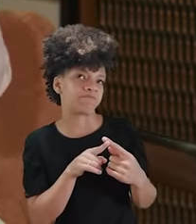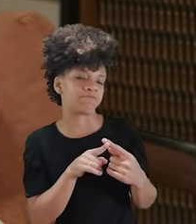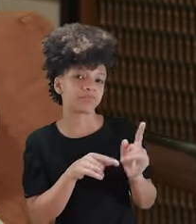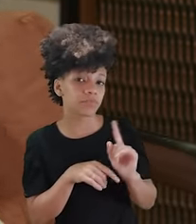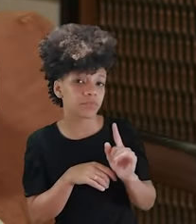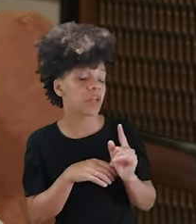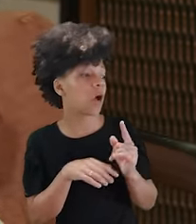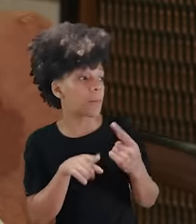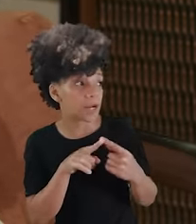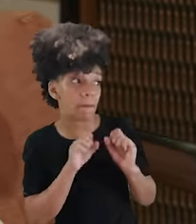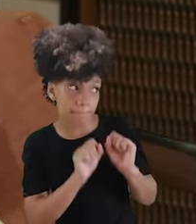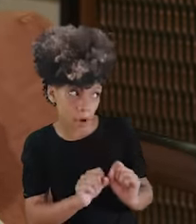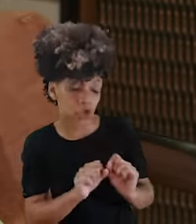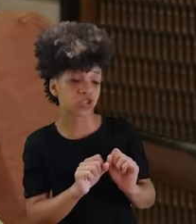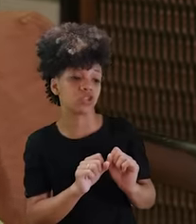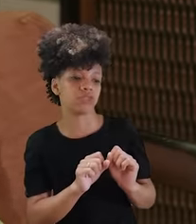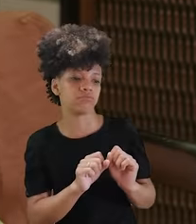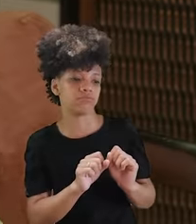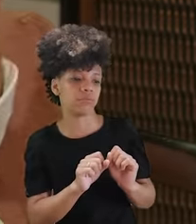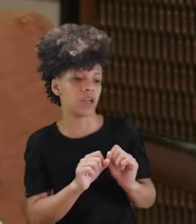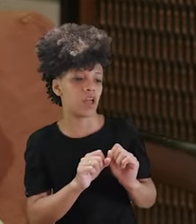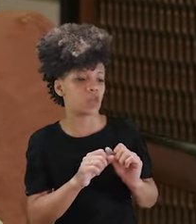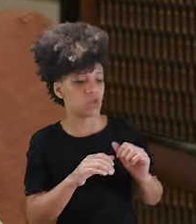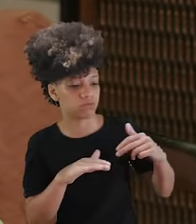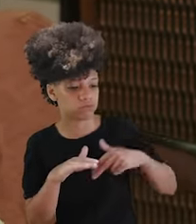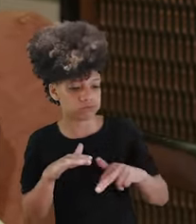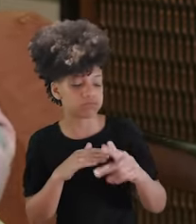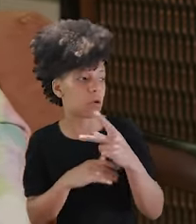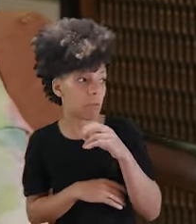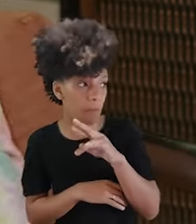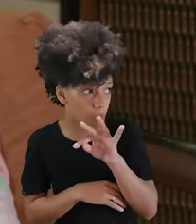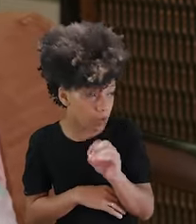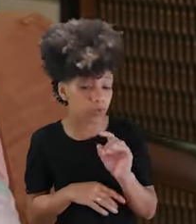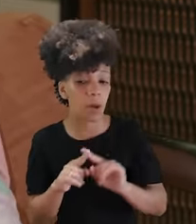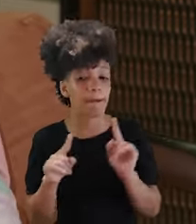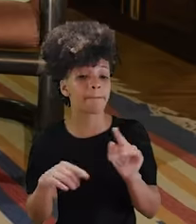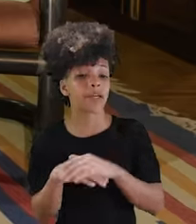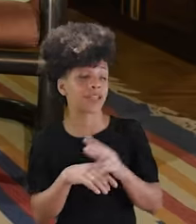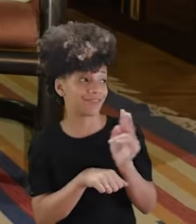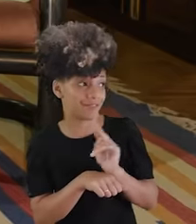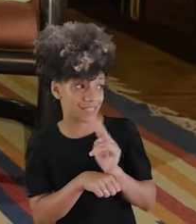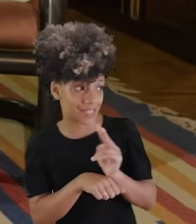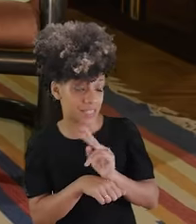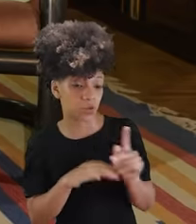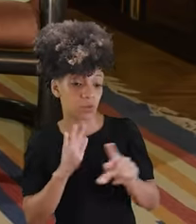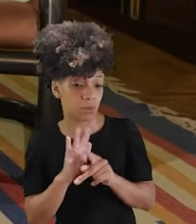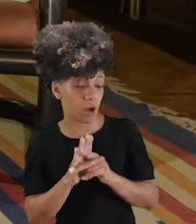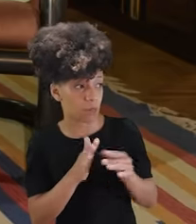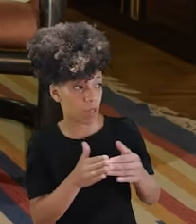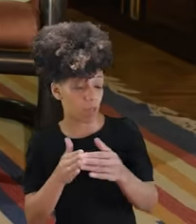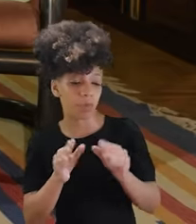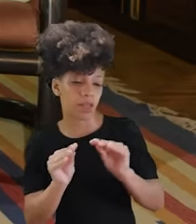porto mas lá na fiscalização do próprio navio a deixado na área de segurança grávida pode